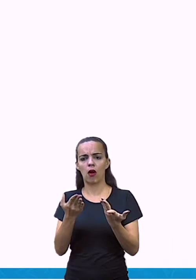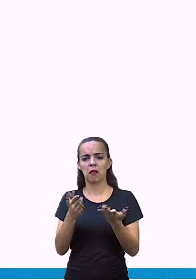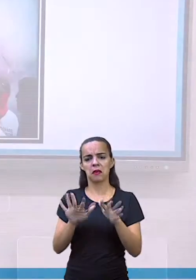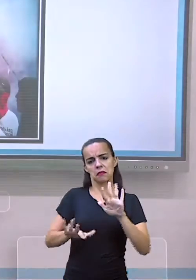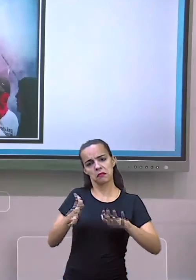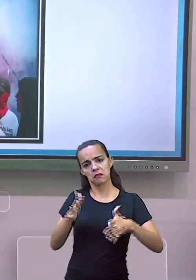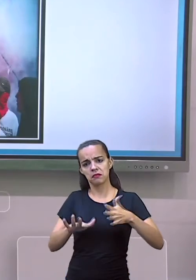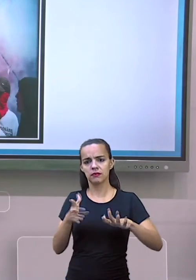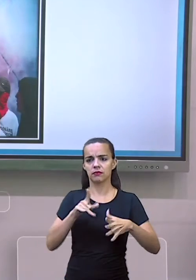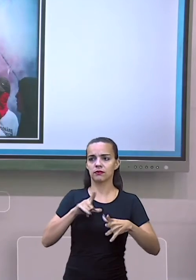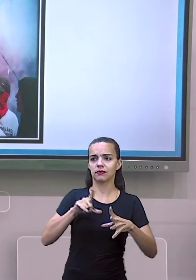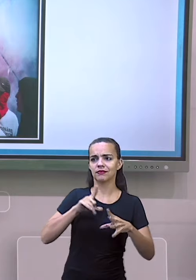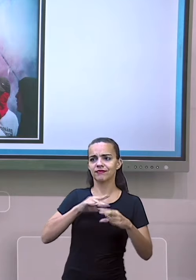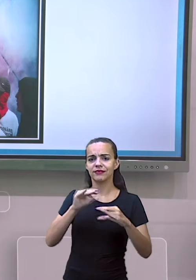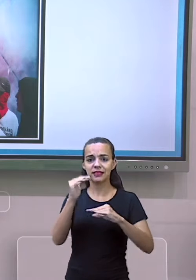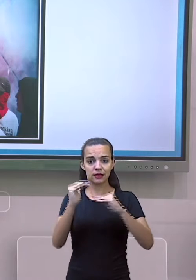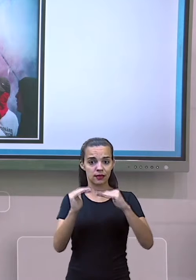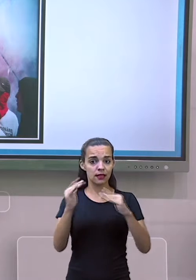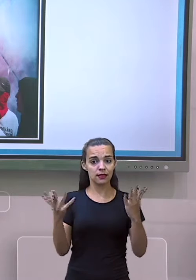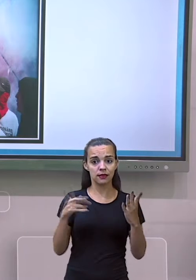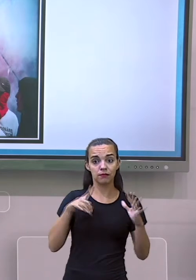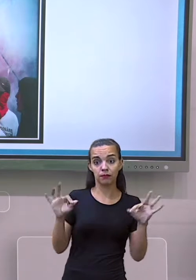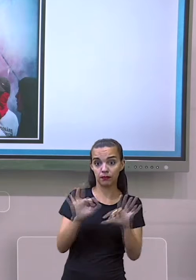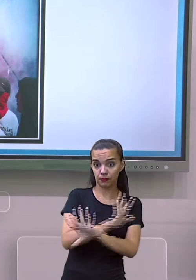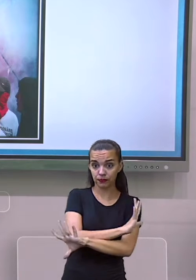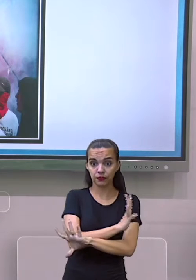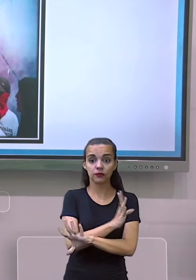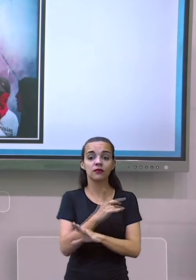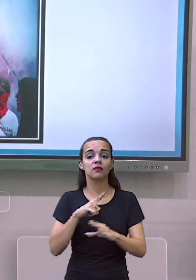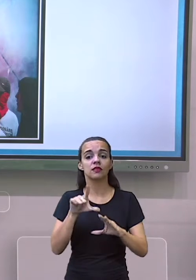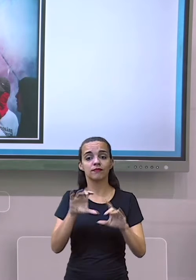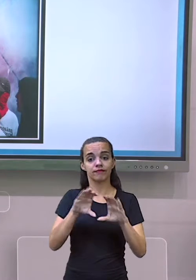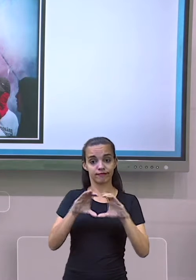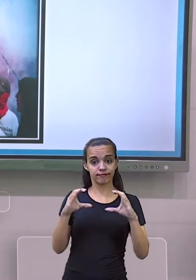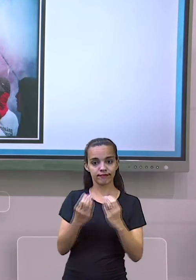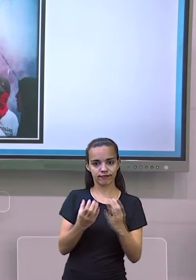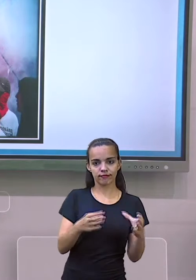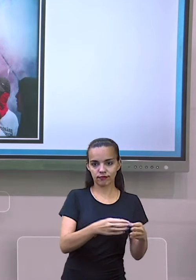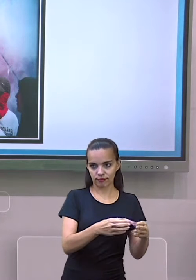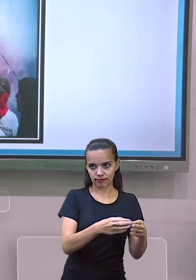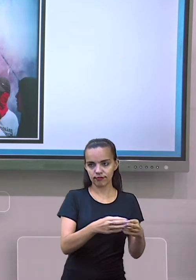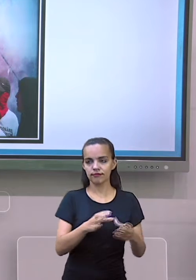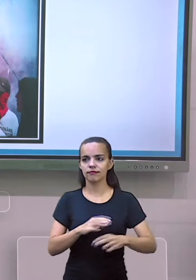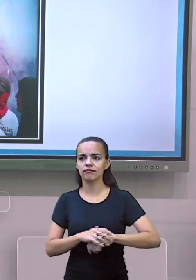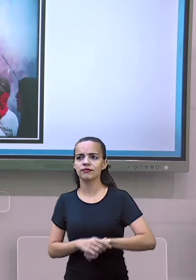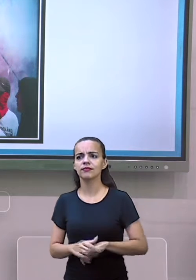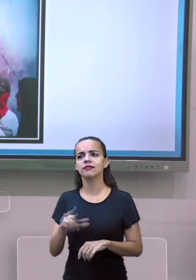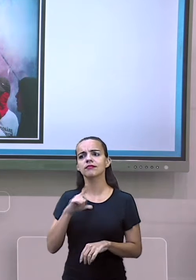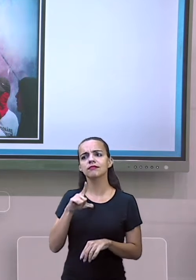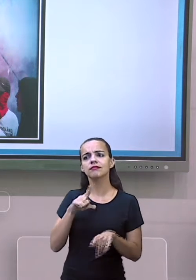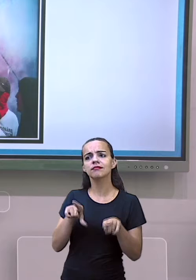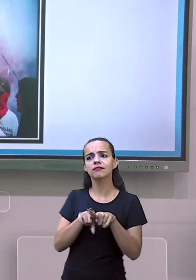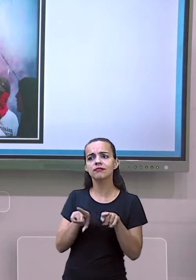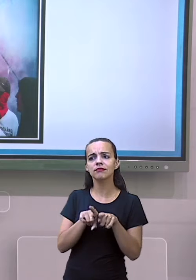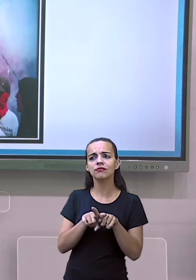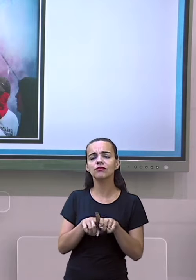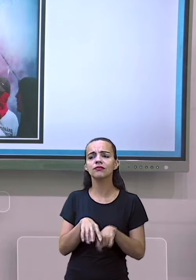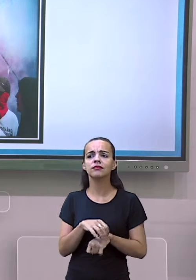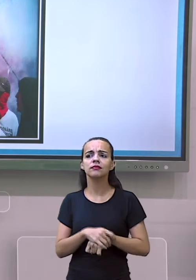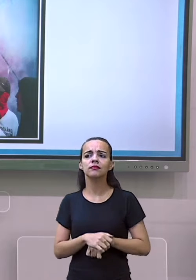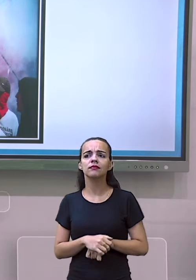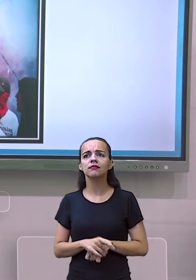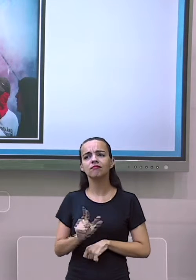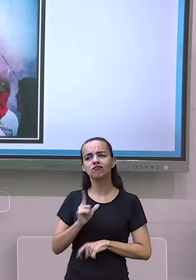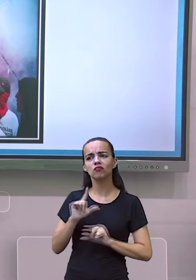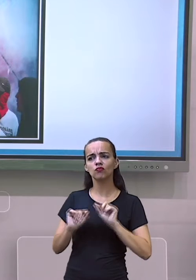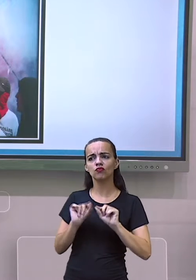dono de nada, que tudo é para todos, e também não